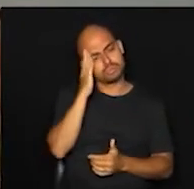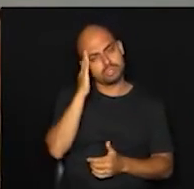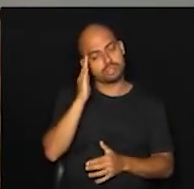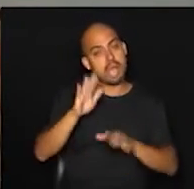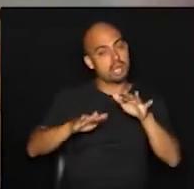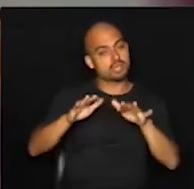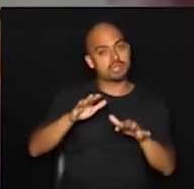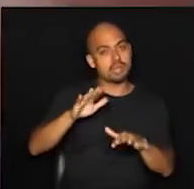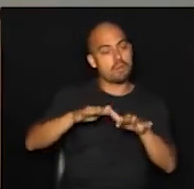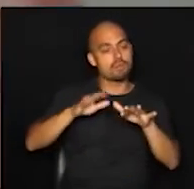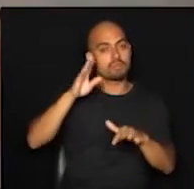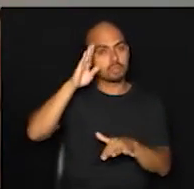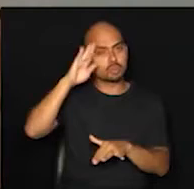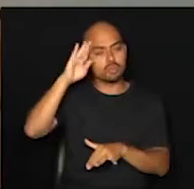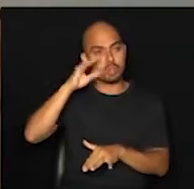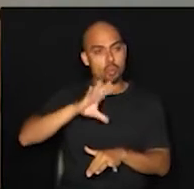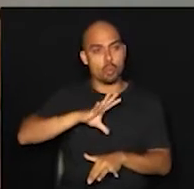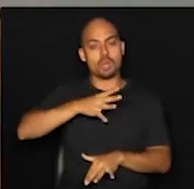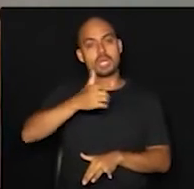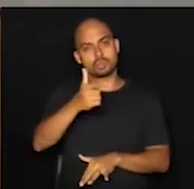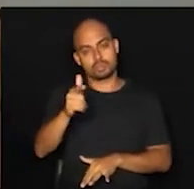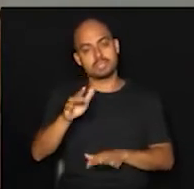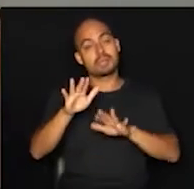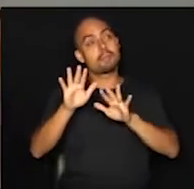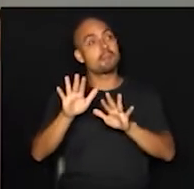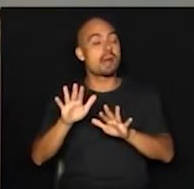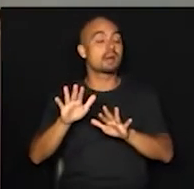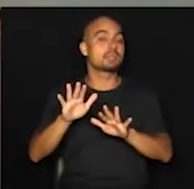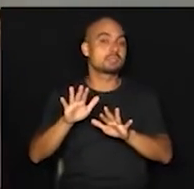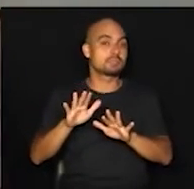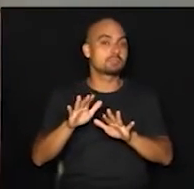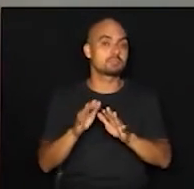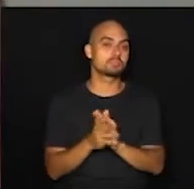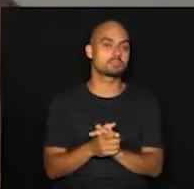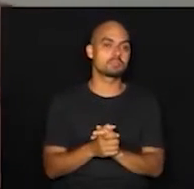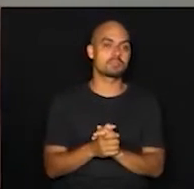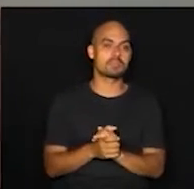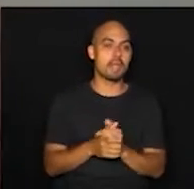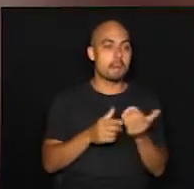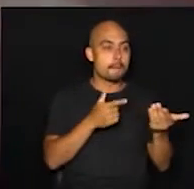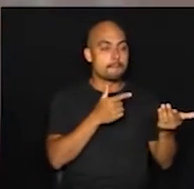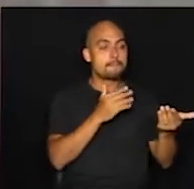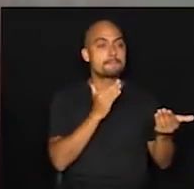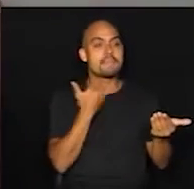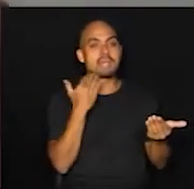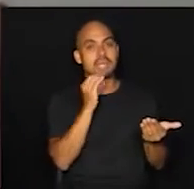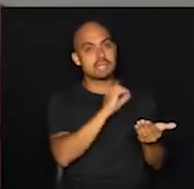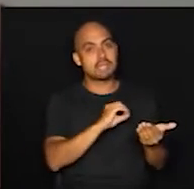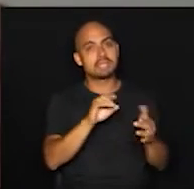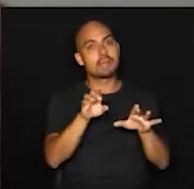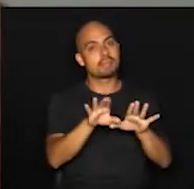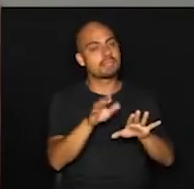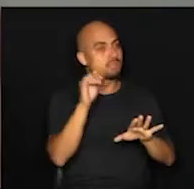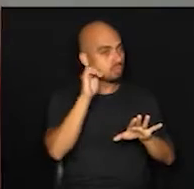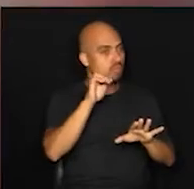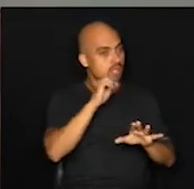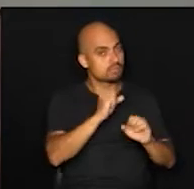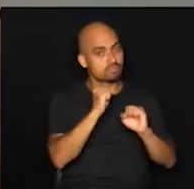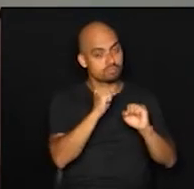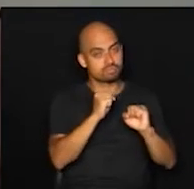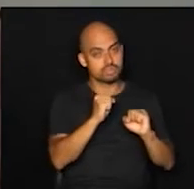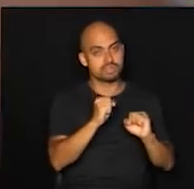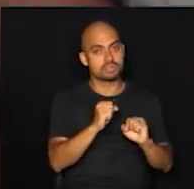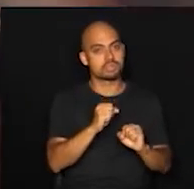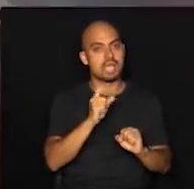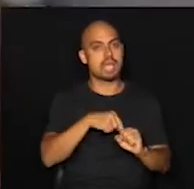isso, pode ser que fizessem, por exemplo, não matassem ninguém da família, mas matassem as damas, né? Claro, uma